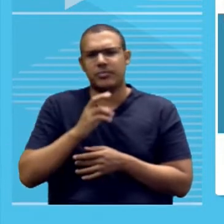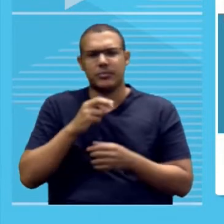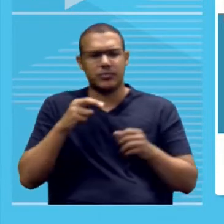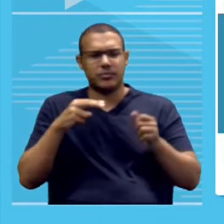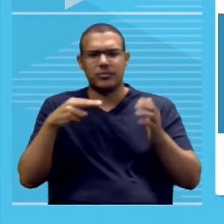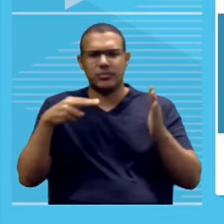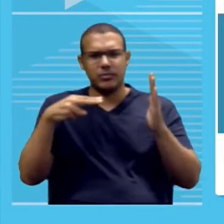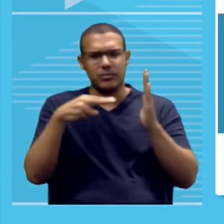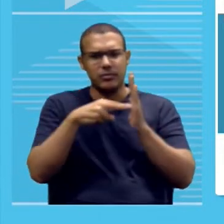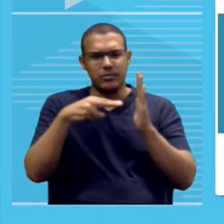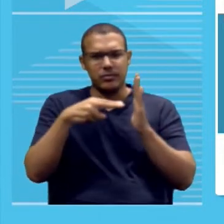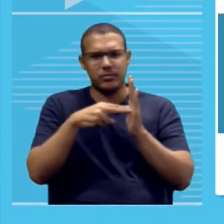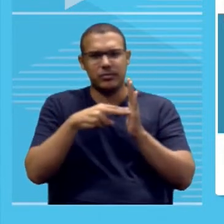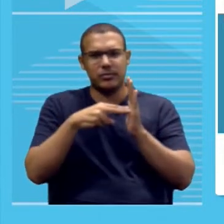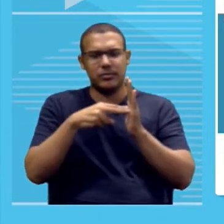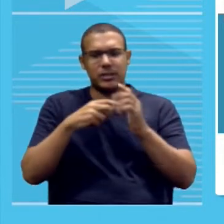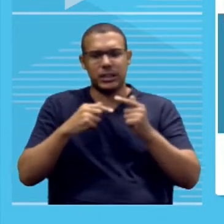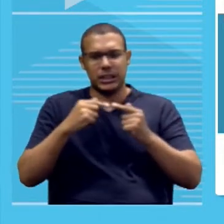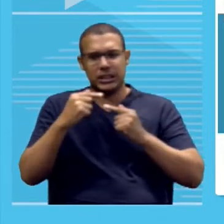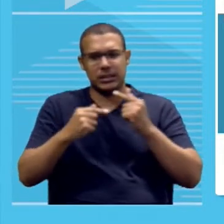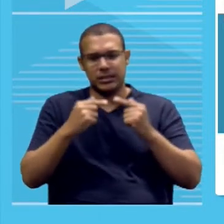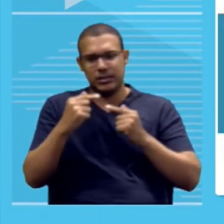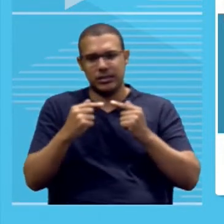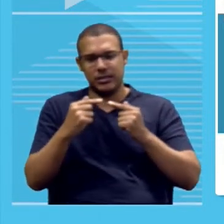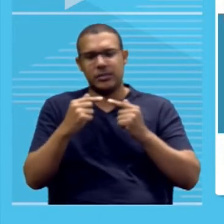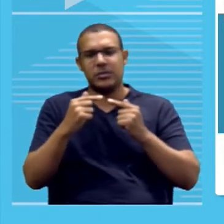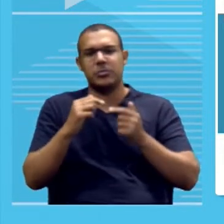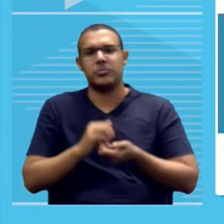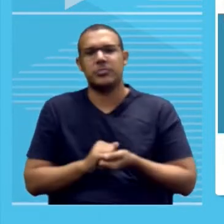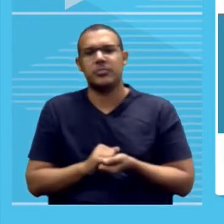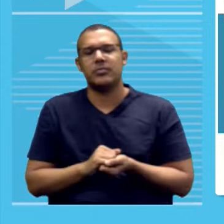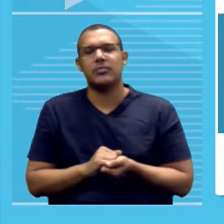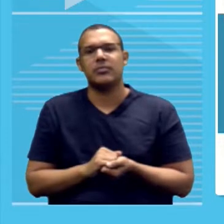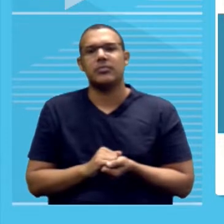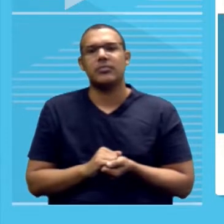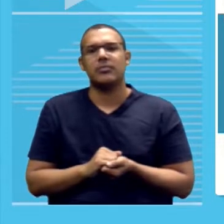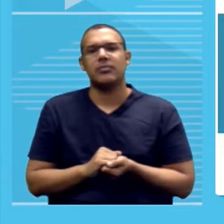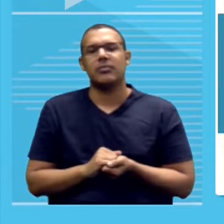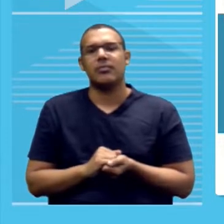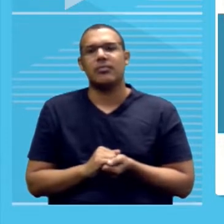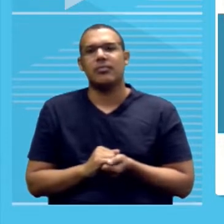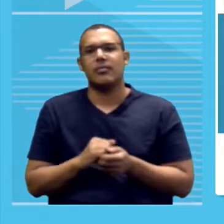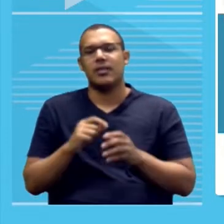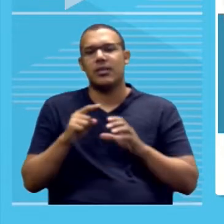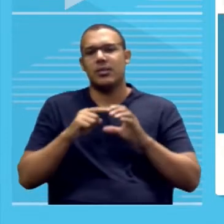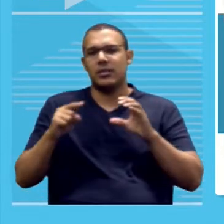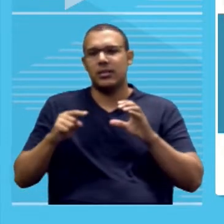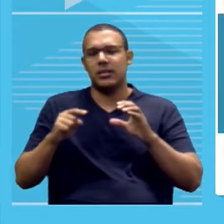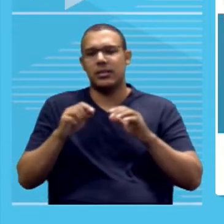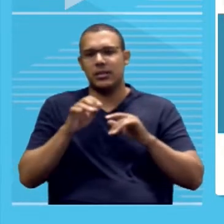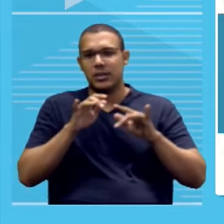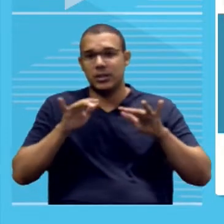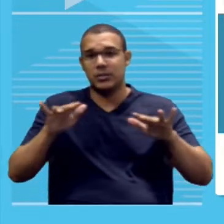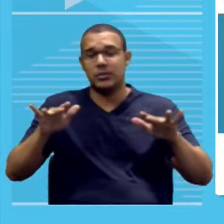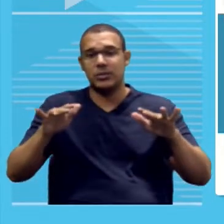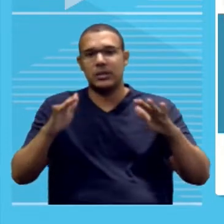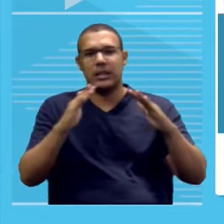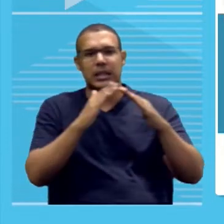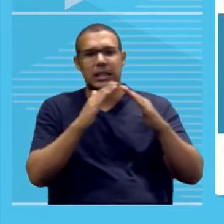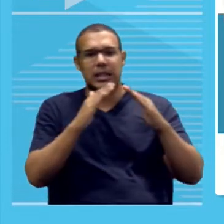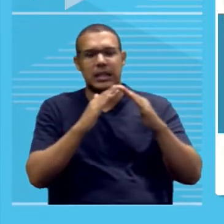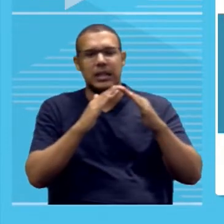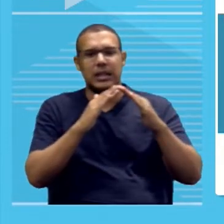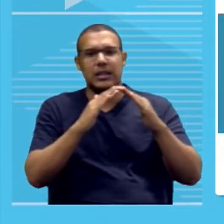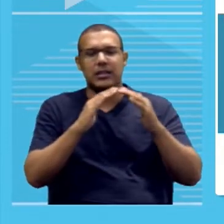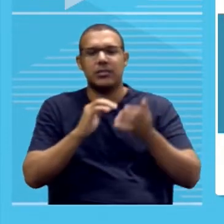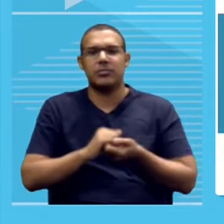tomadas como essas fontes geradoras. Essas fontes geradoras são de rede de distribuições, né? Casas de força e quem